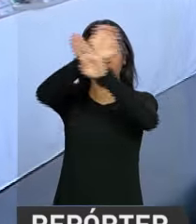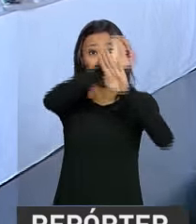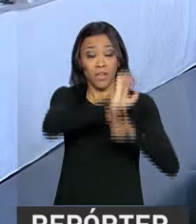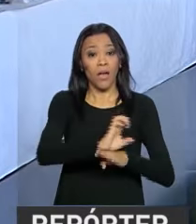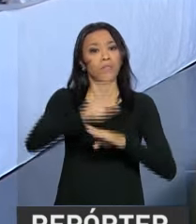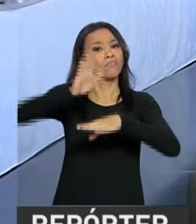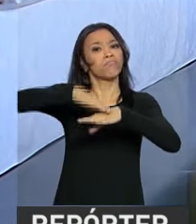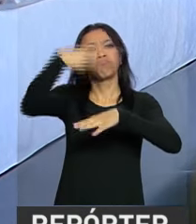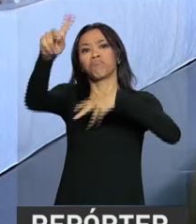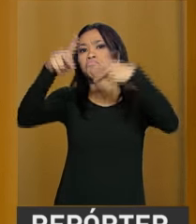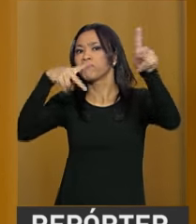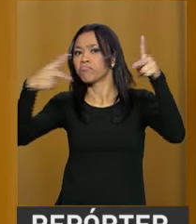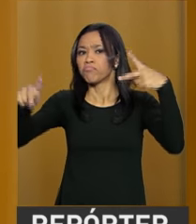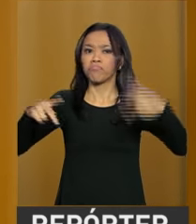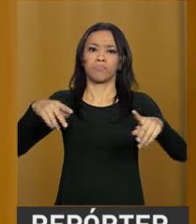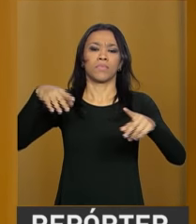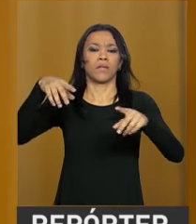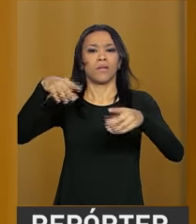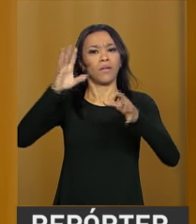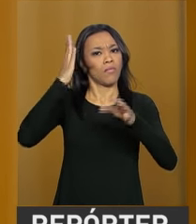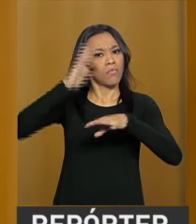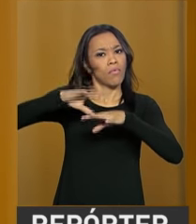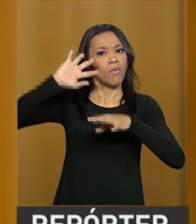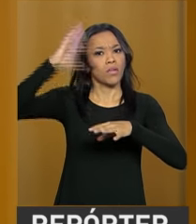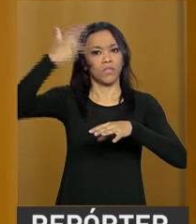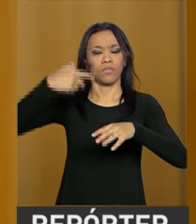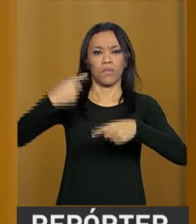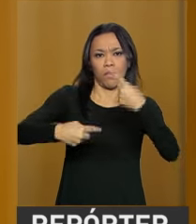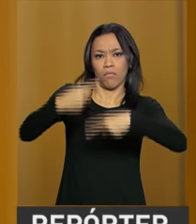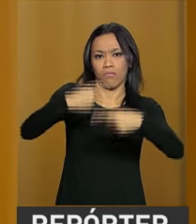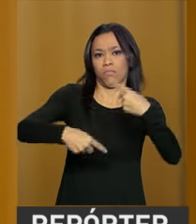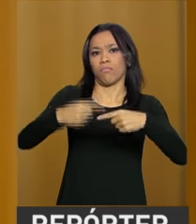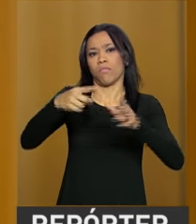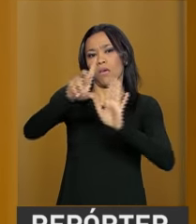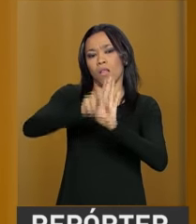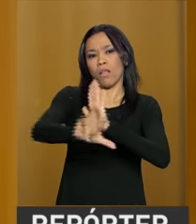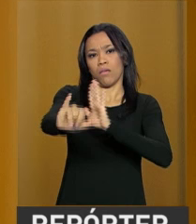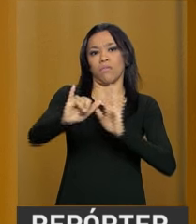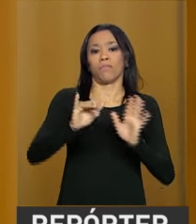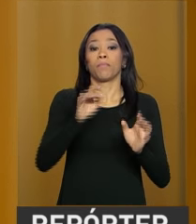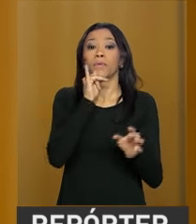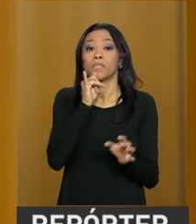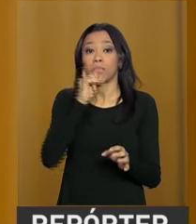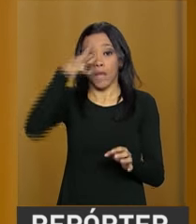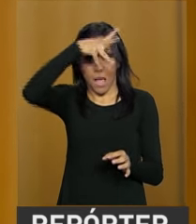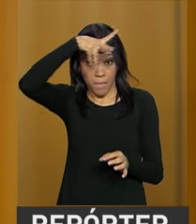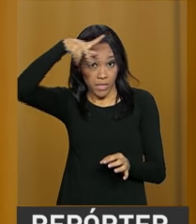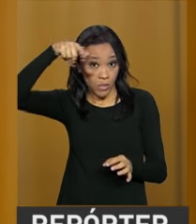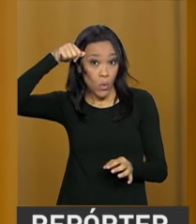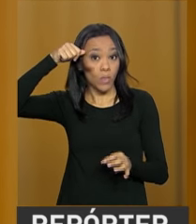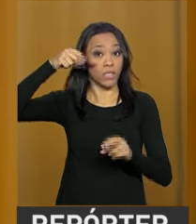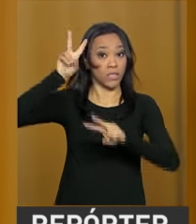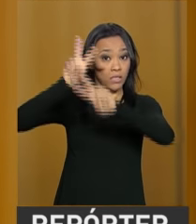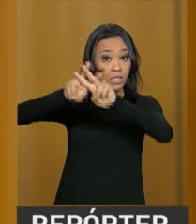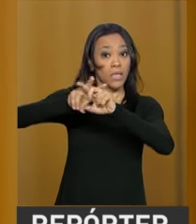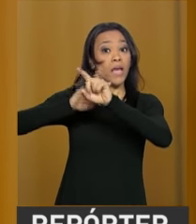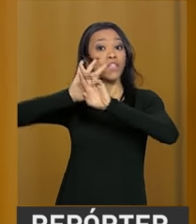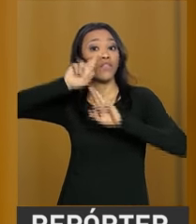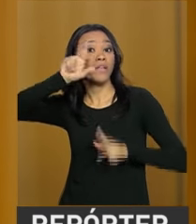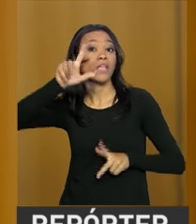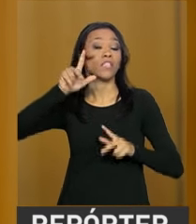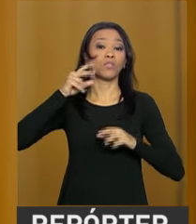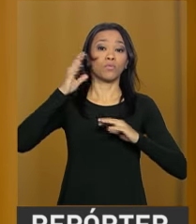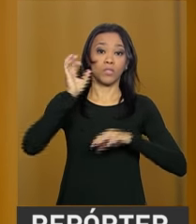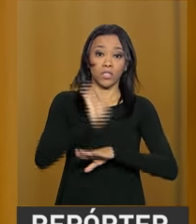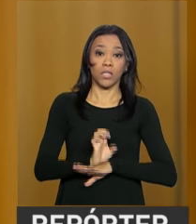específicos do Direito Penal a realidade de cumprimento da pena no Estado do Amazonas é diferente do Estado do Pará que é